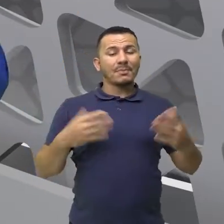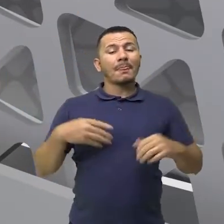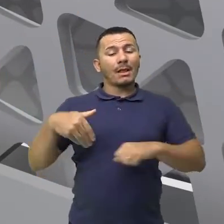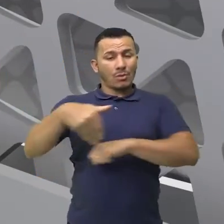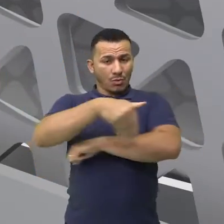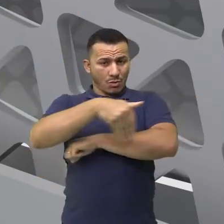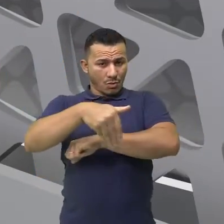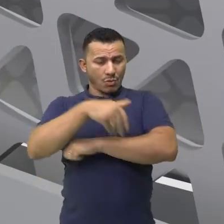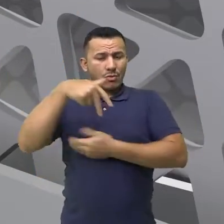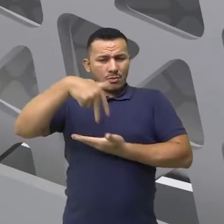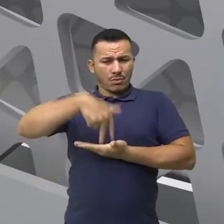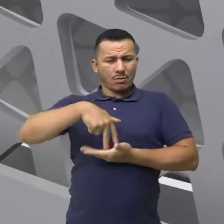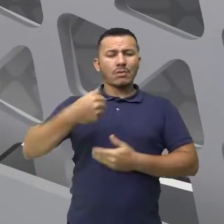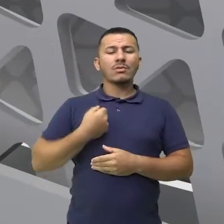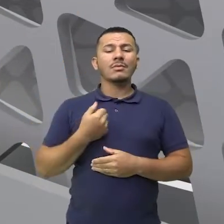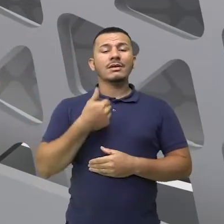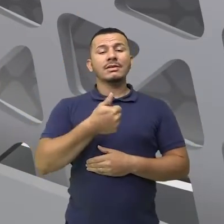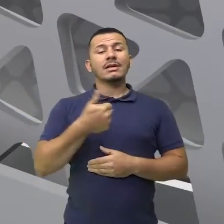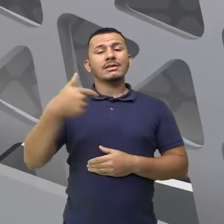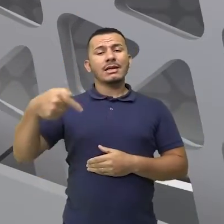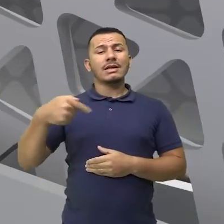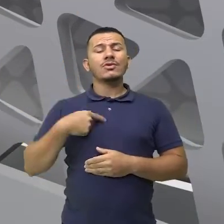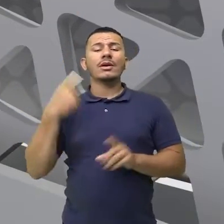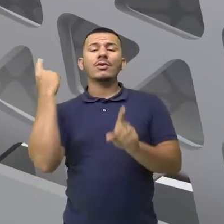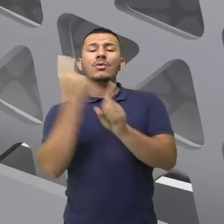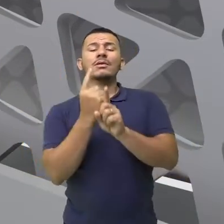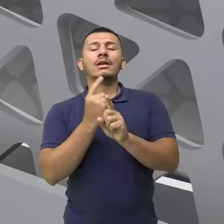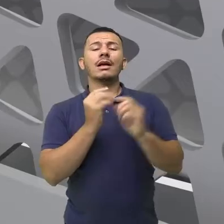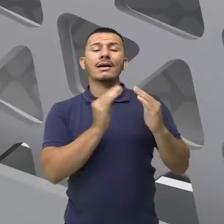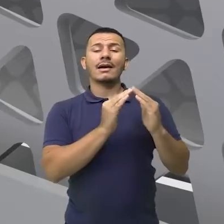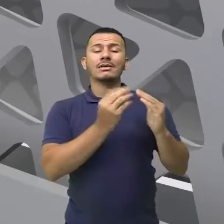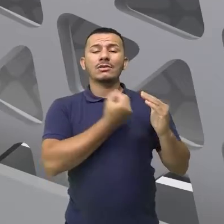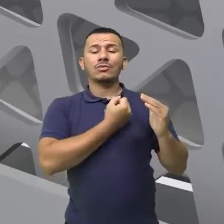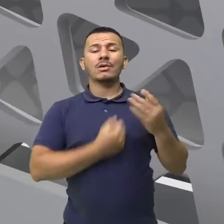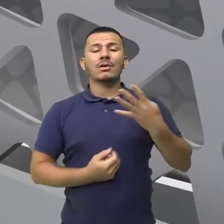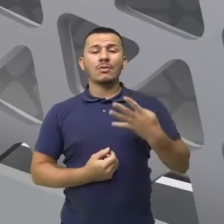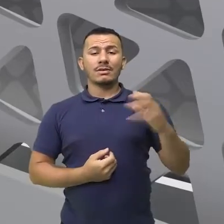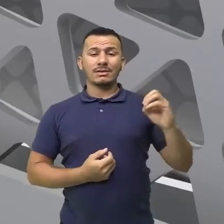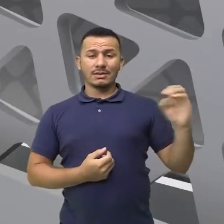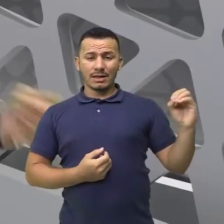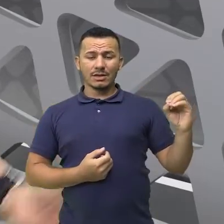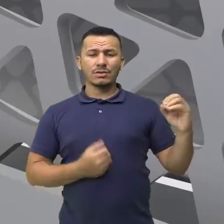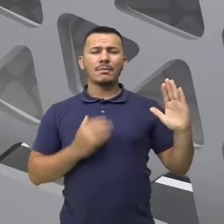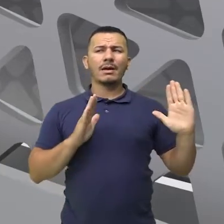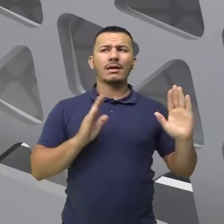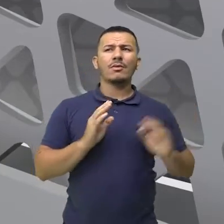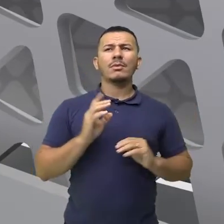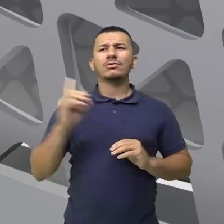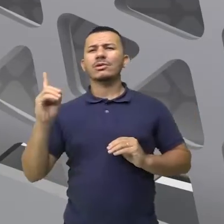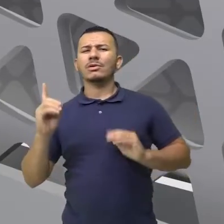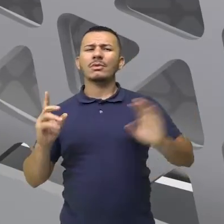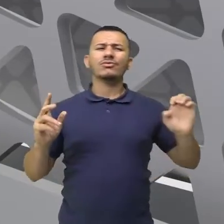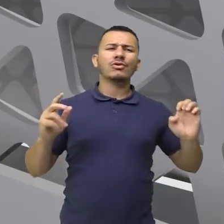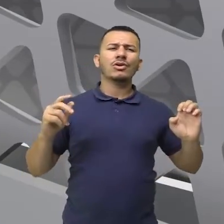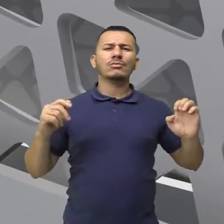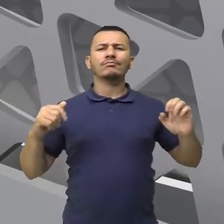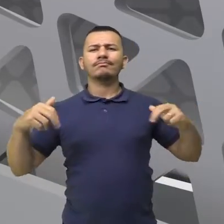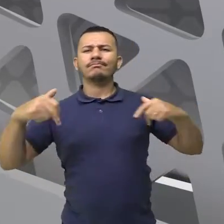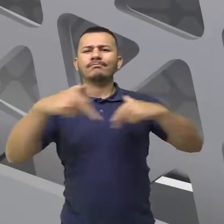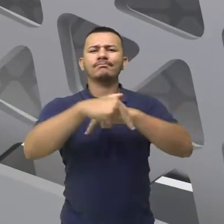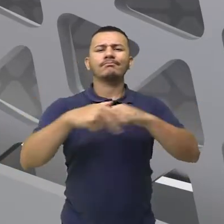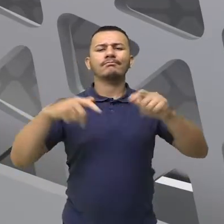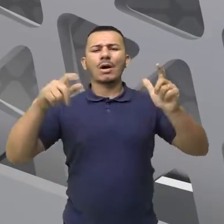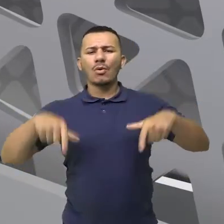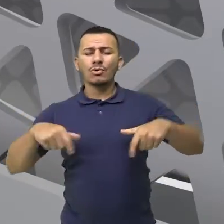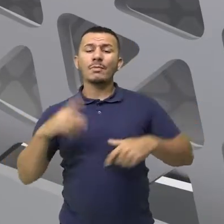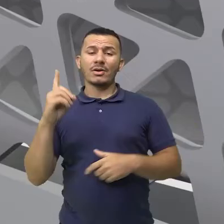que eu estou aqui no número 117 e quero chegar ao 400, eu vou andar para onde? Para a esquerda ou para a direita? É lógico que eu vou